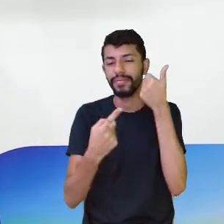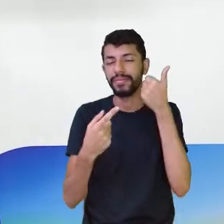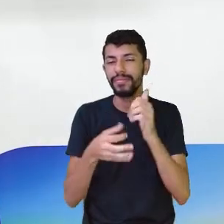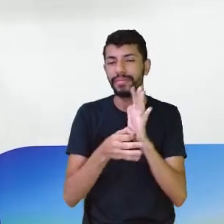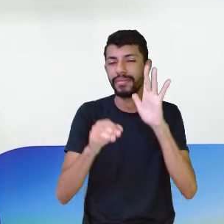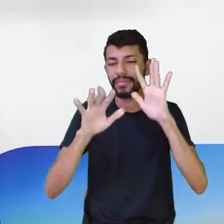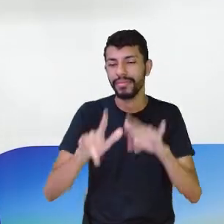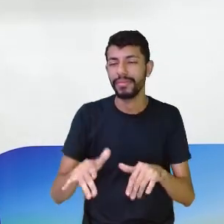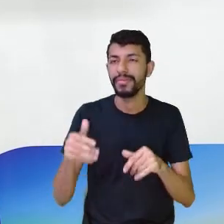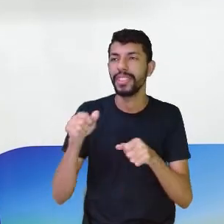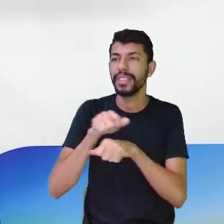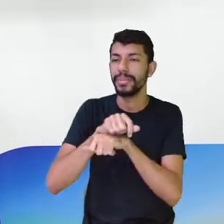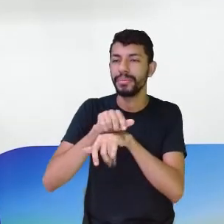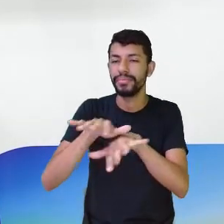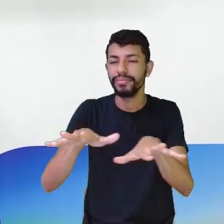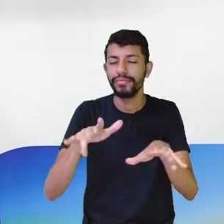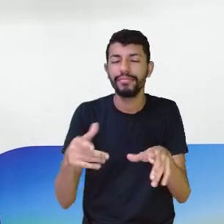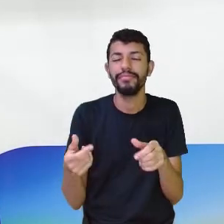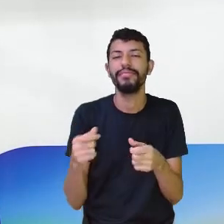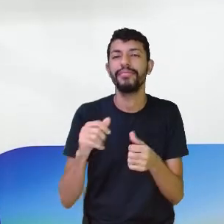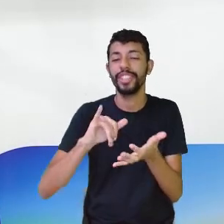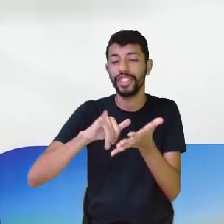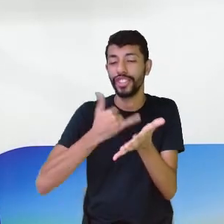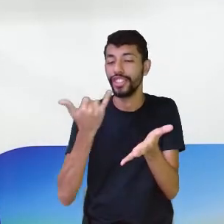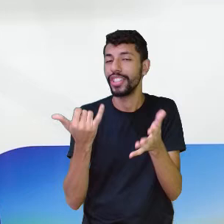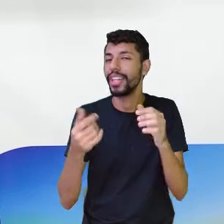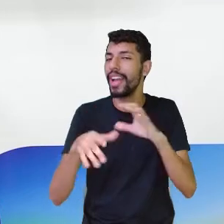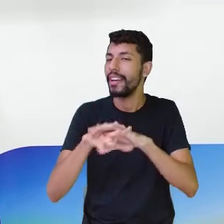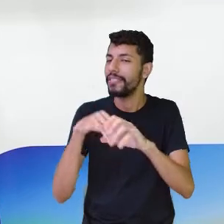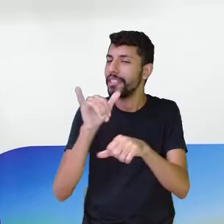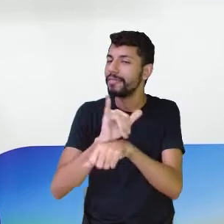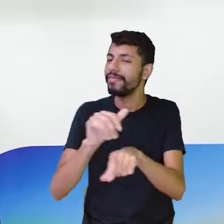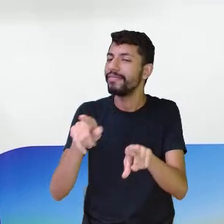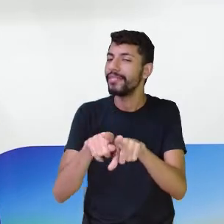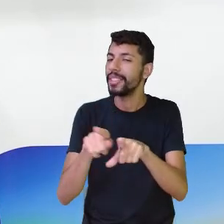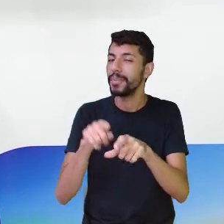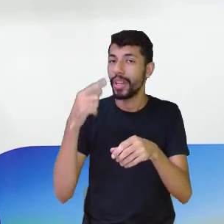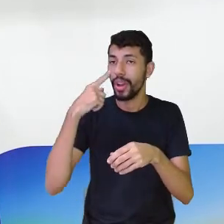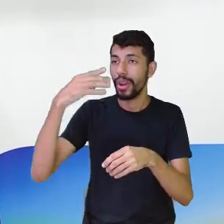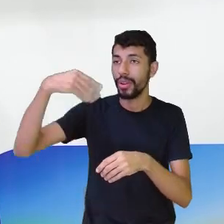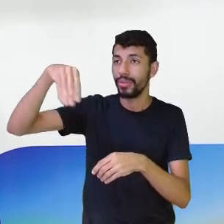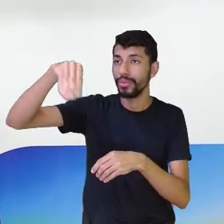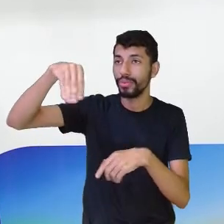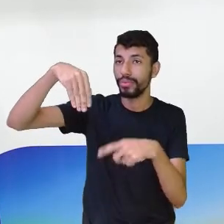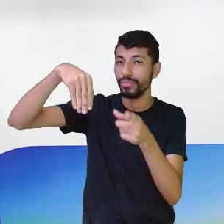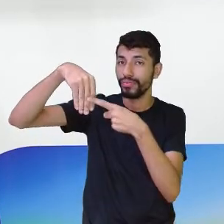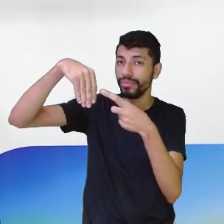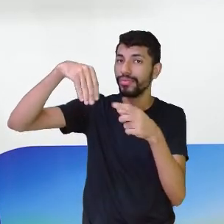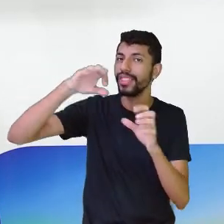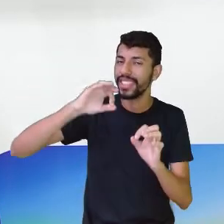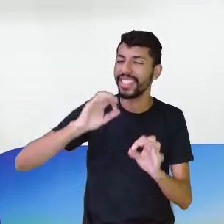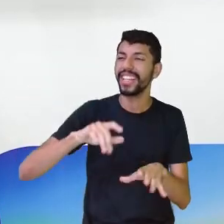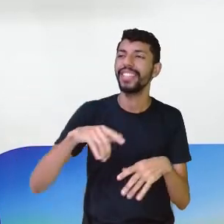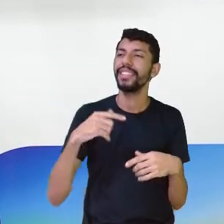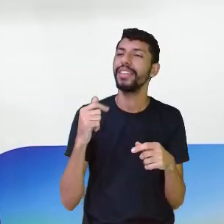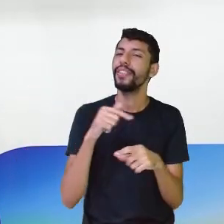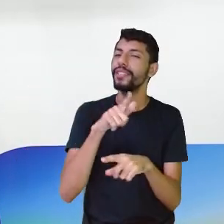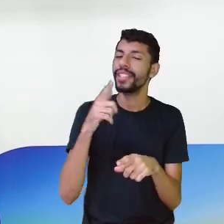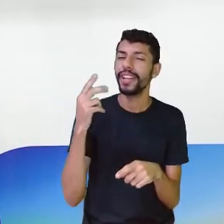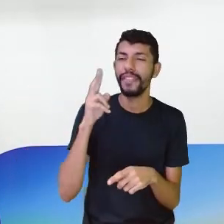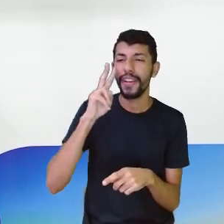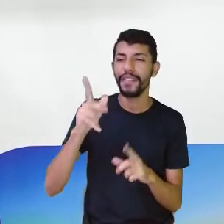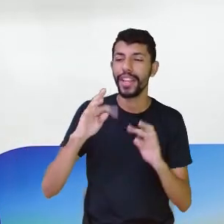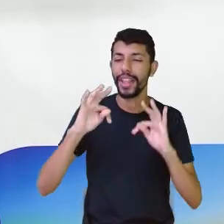comenta, compartilha, se inscreve no canal também, ativa o sininho e aí você vai ver todas as aulas. Quando elas